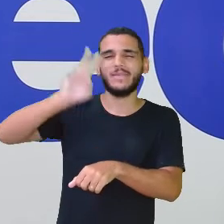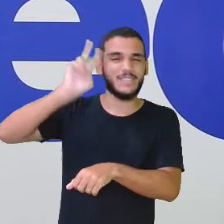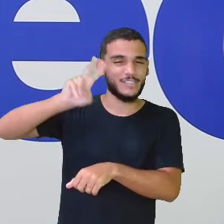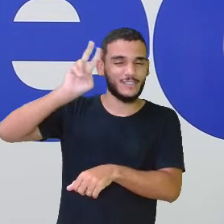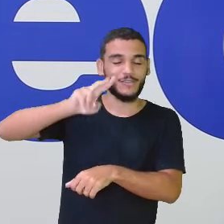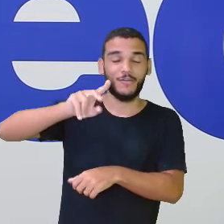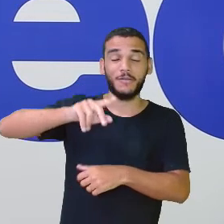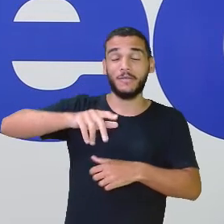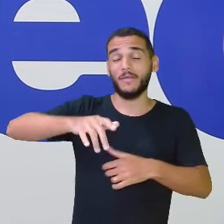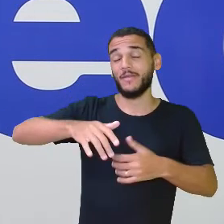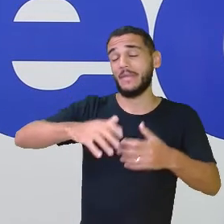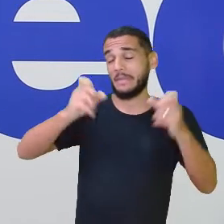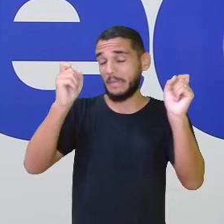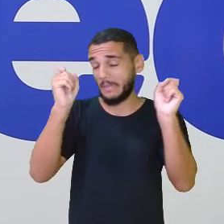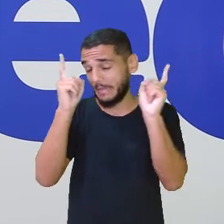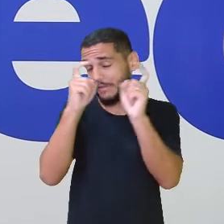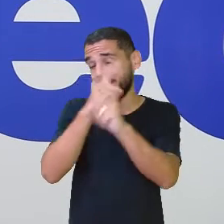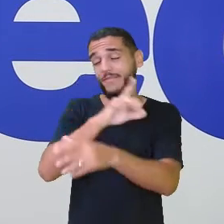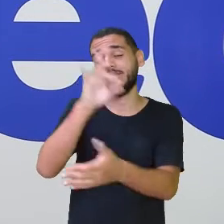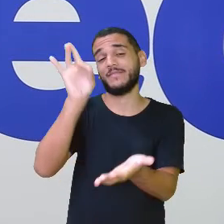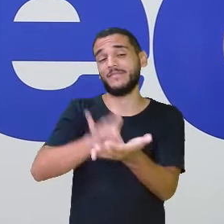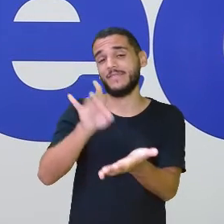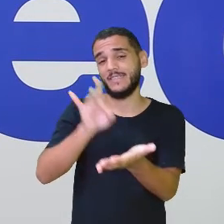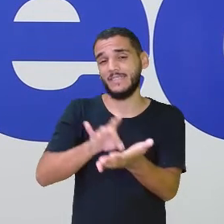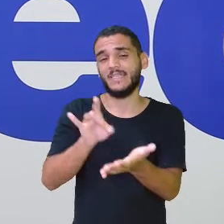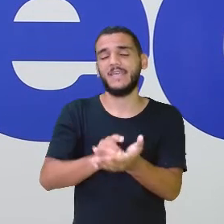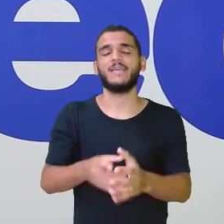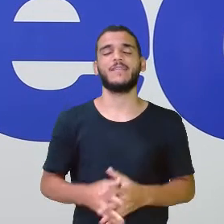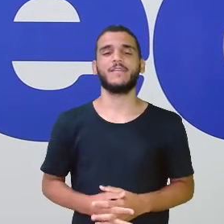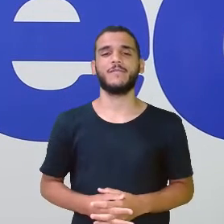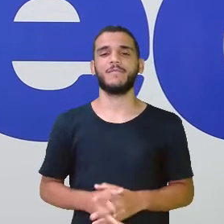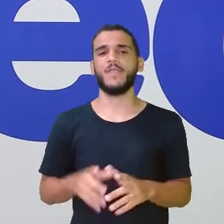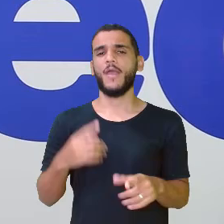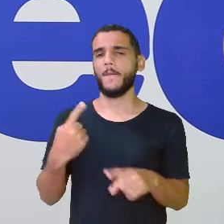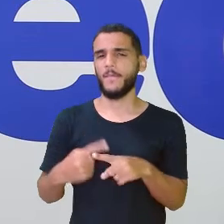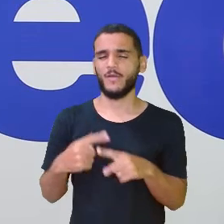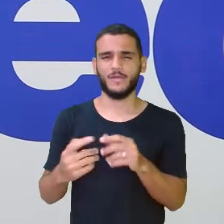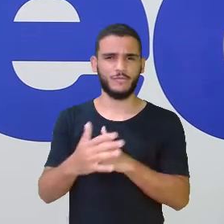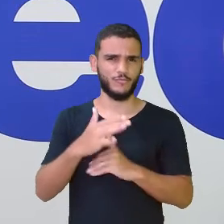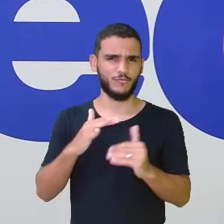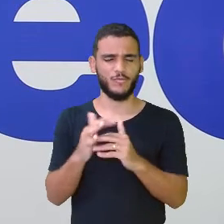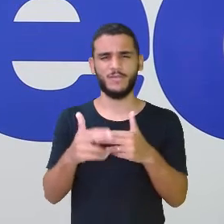de catástrofe mesmo, né? E muito disso tudo aí que foi